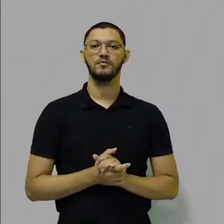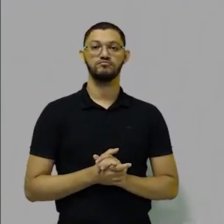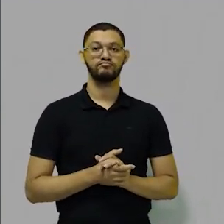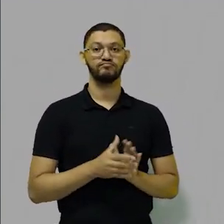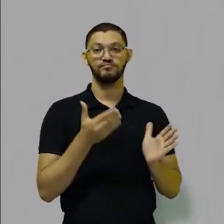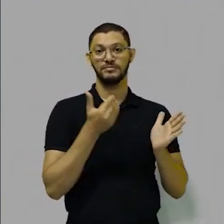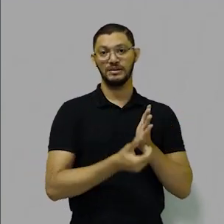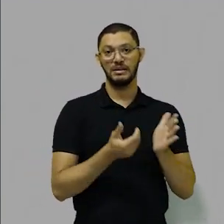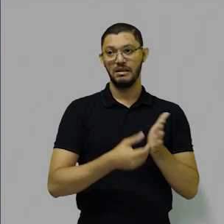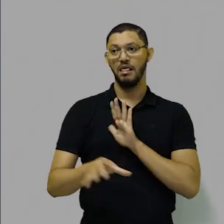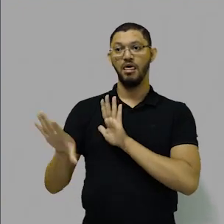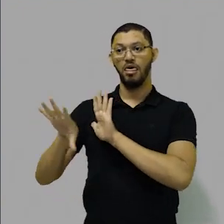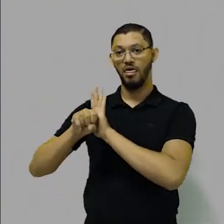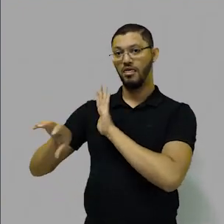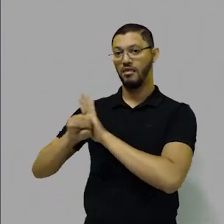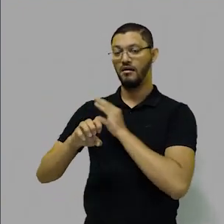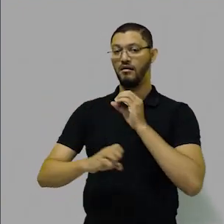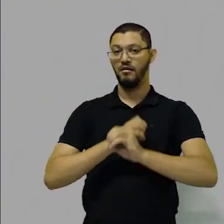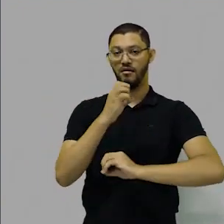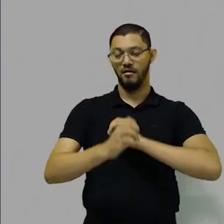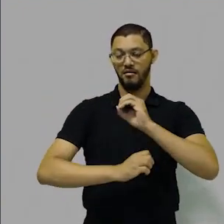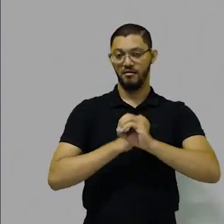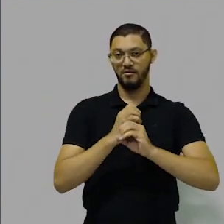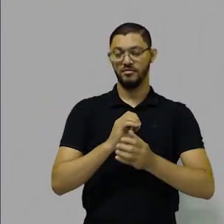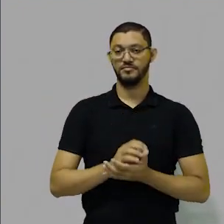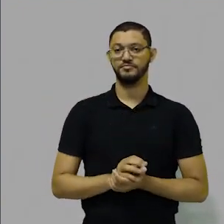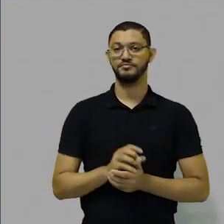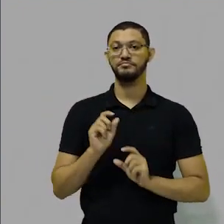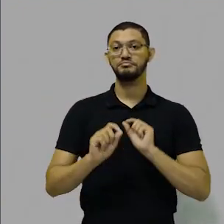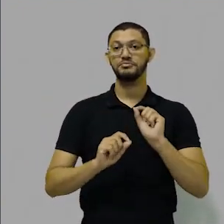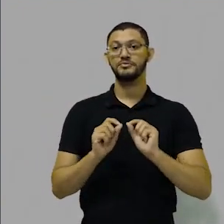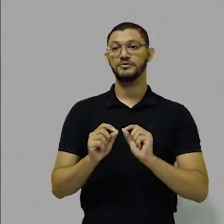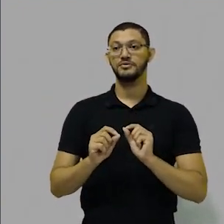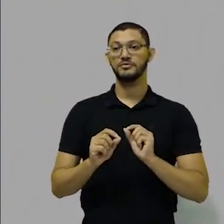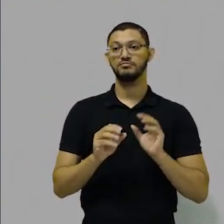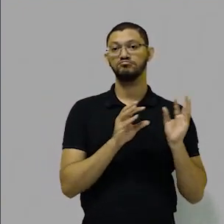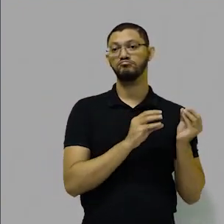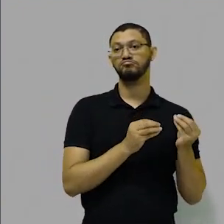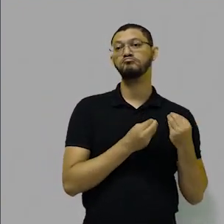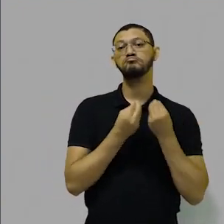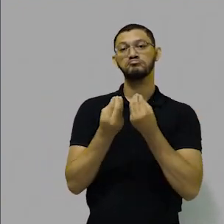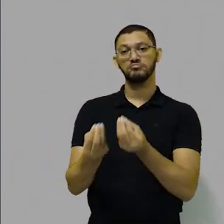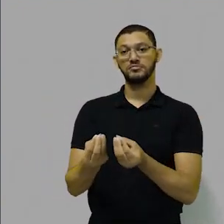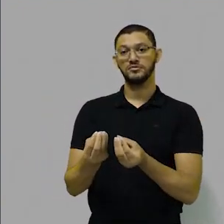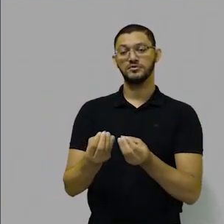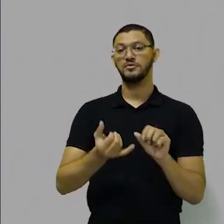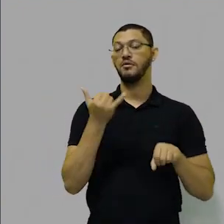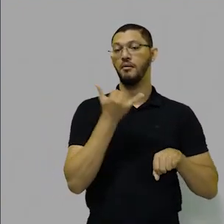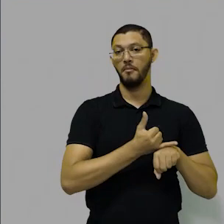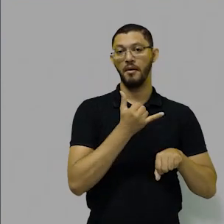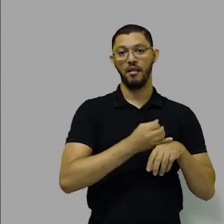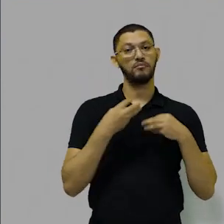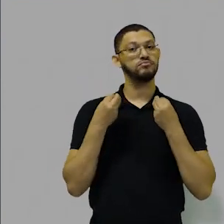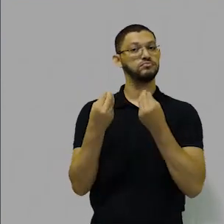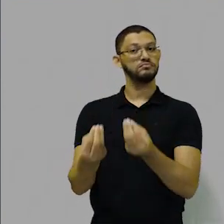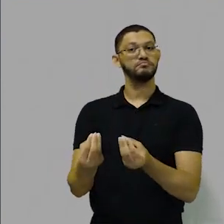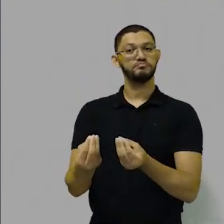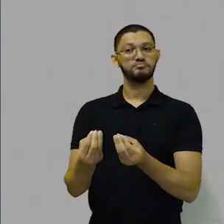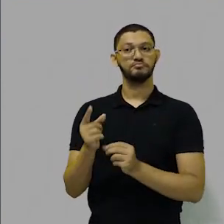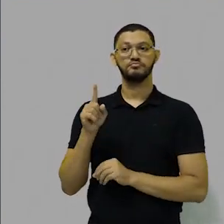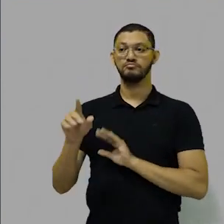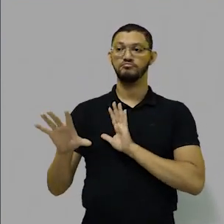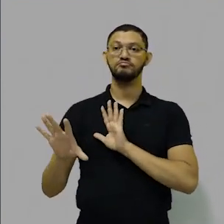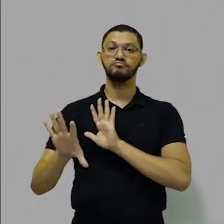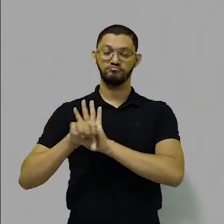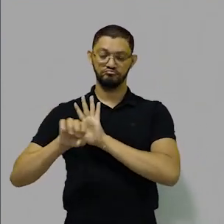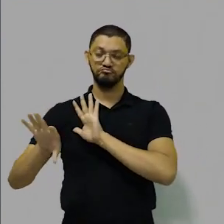um elemento que quer receber elétrons. Quem quer ceder elétrons? Os metais, turma. Quem querem